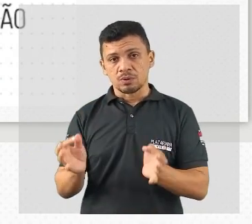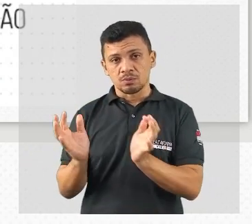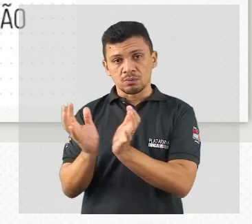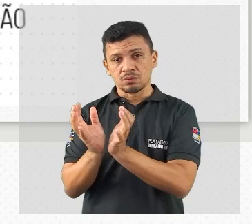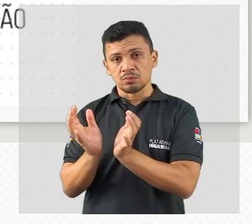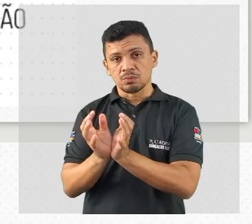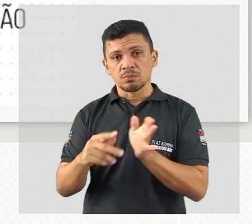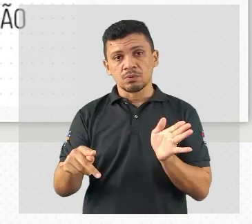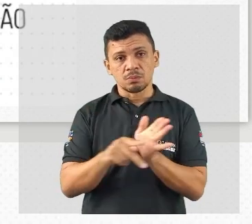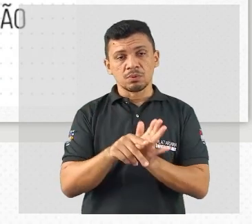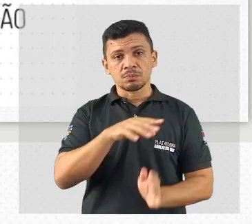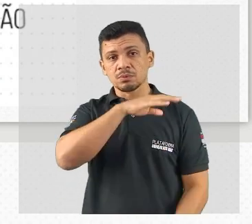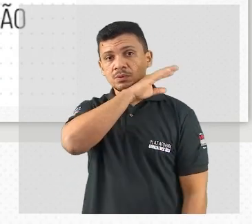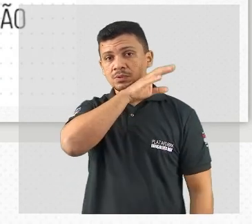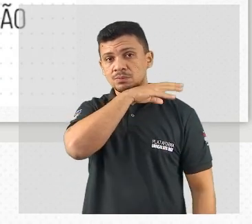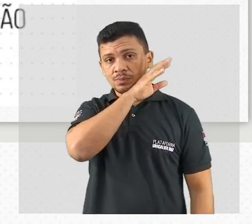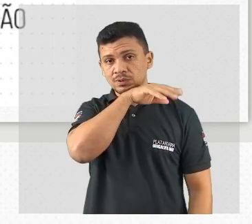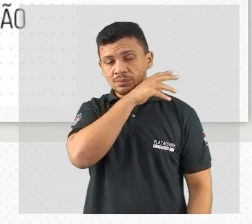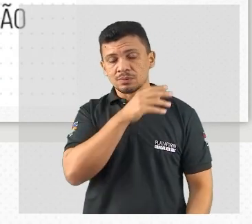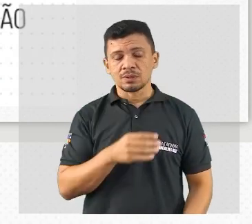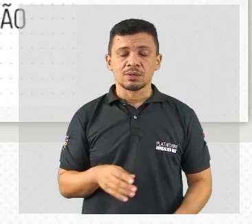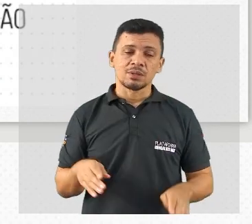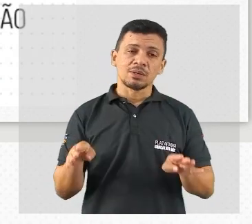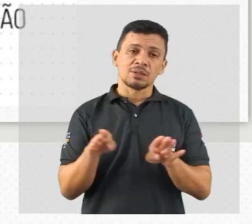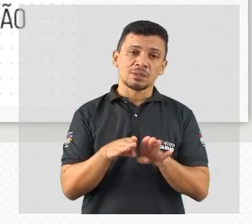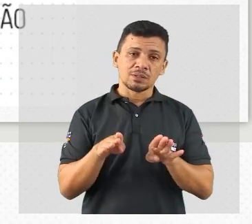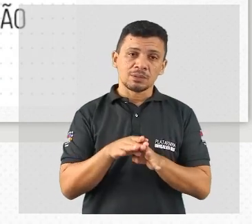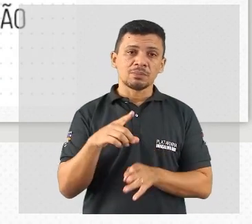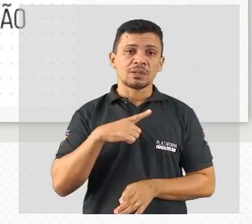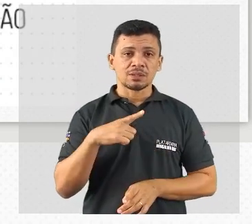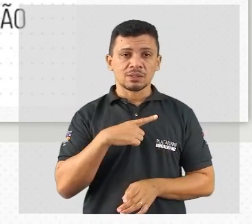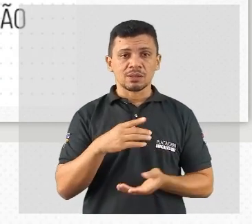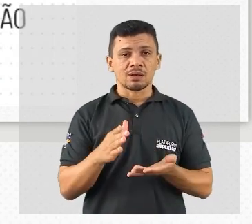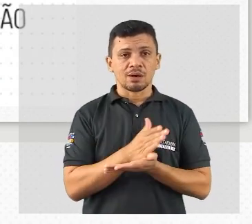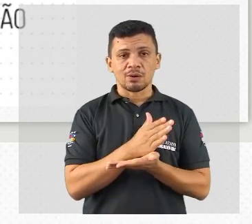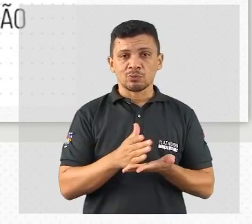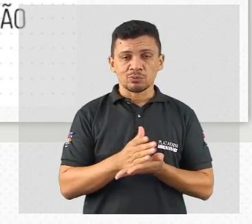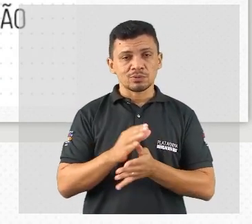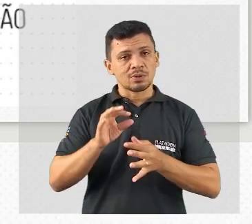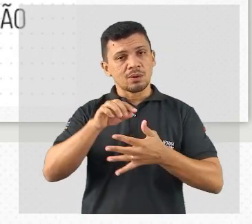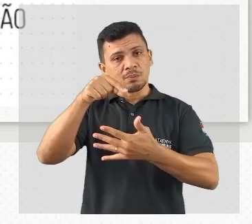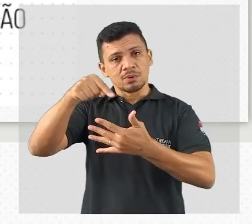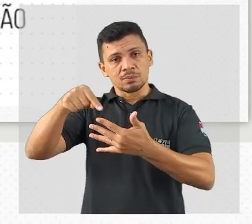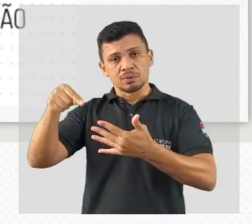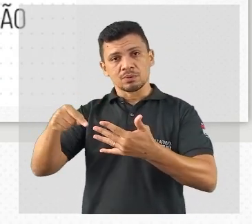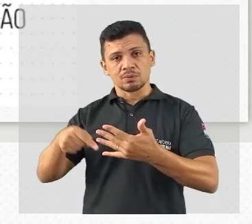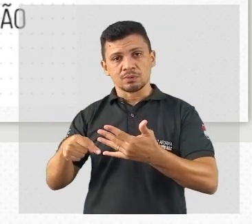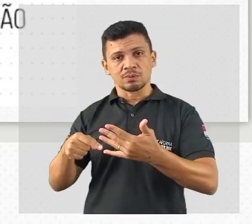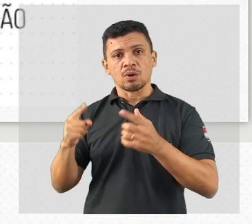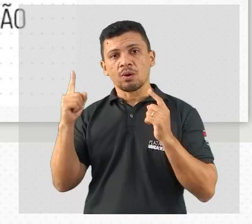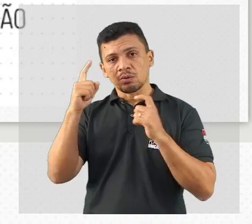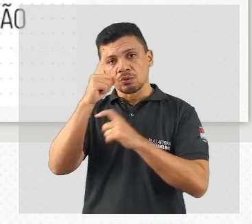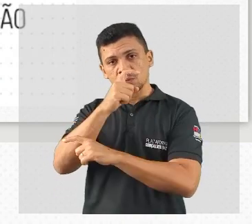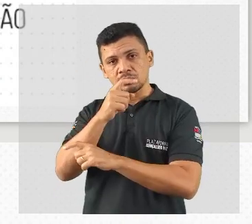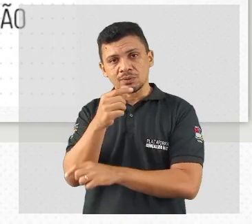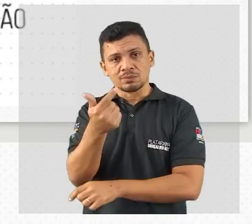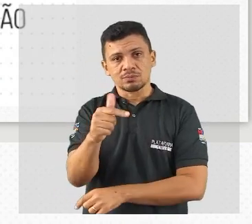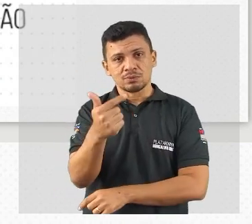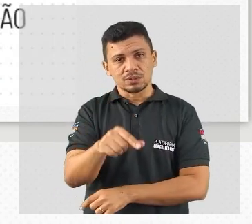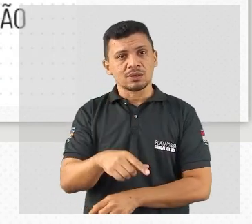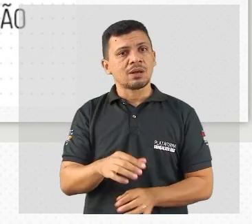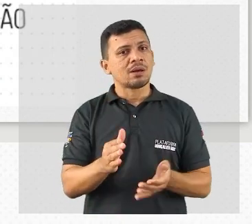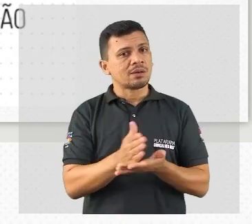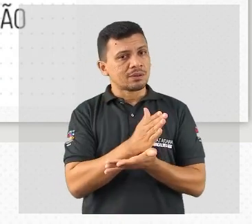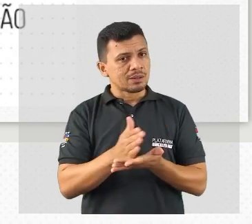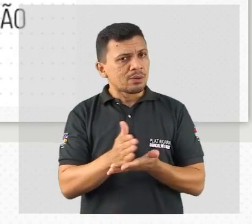animal, ela é comum nos animais. Mas, claro que nós temos seres vivos que não possuem essa organização complexa, que são seres vivos mais